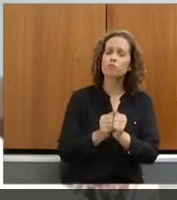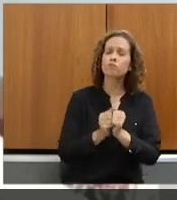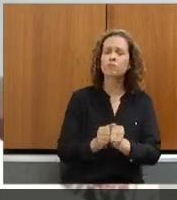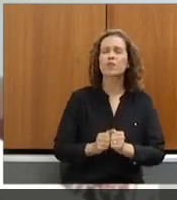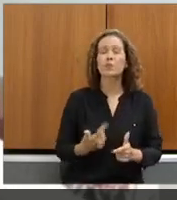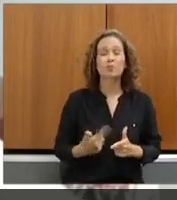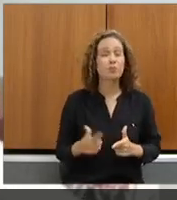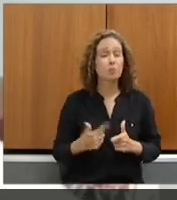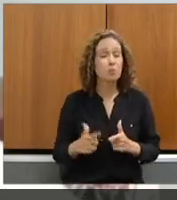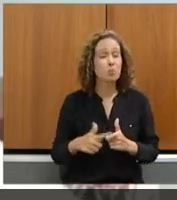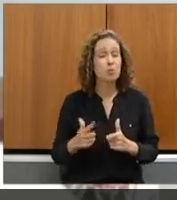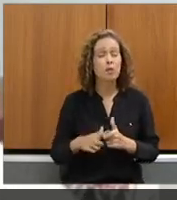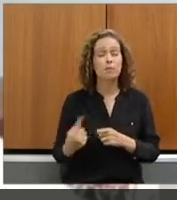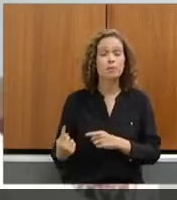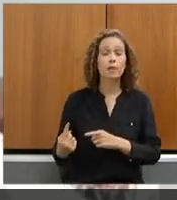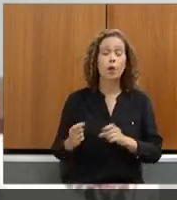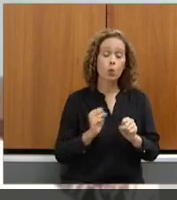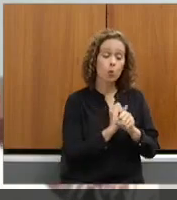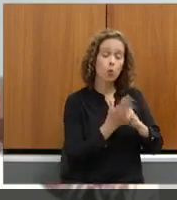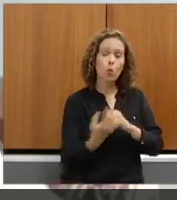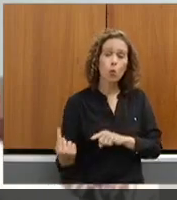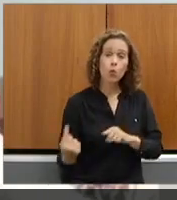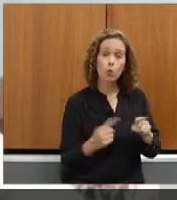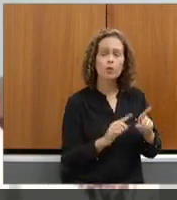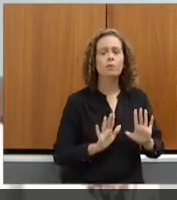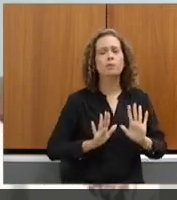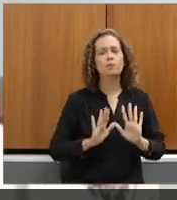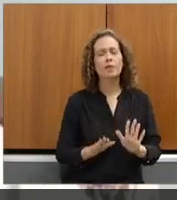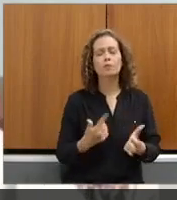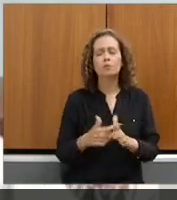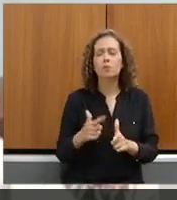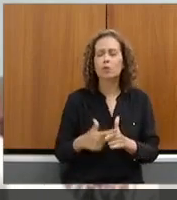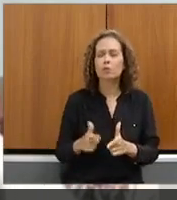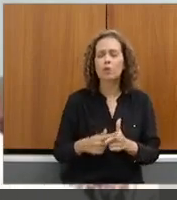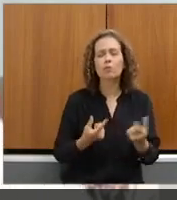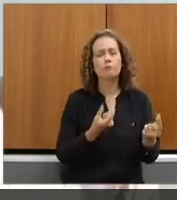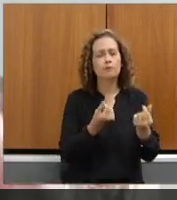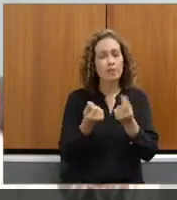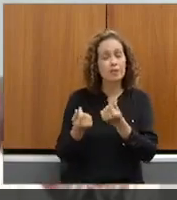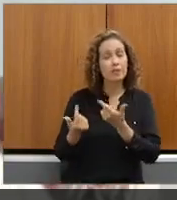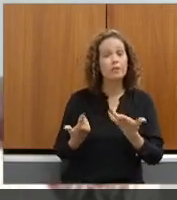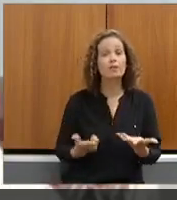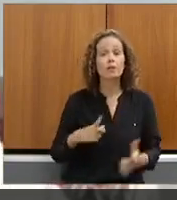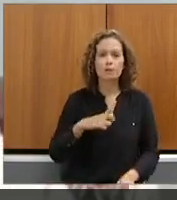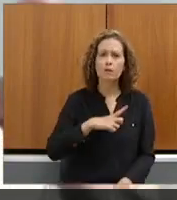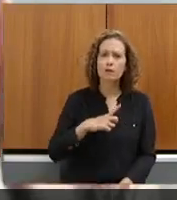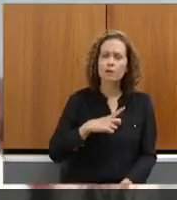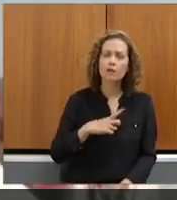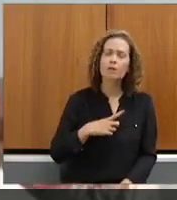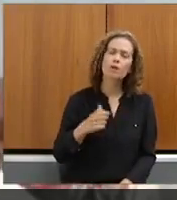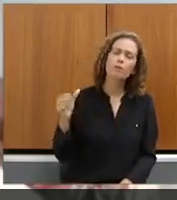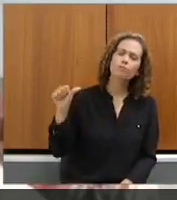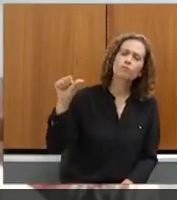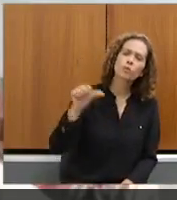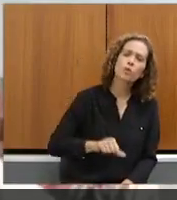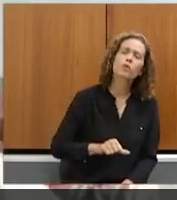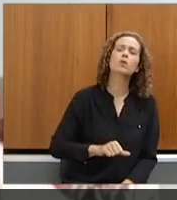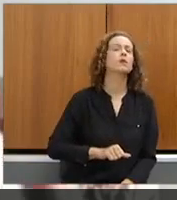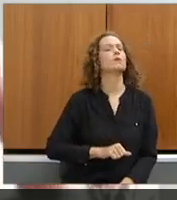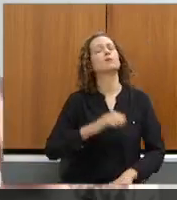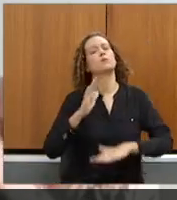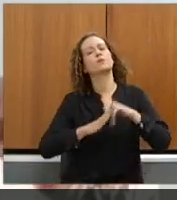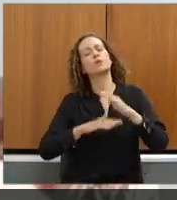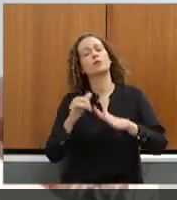crise o enfrentamento ao coronavírus mais uma crise financeira instalada que agrava a situação dos Profissionais de Saúde